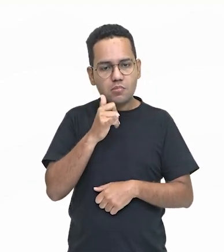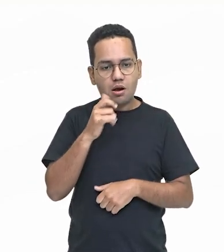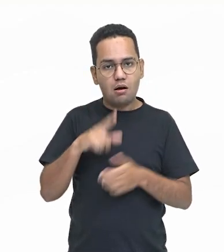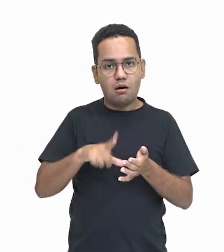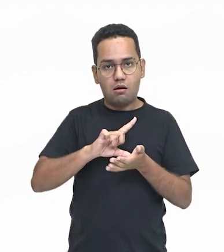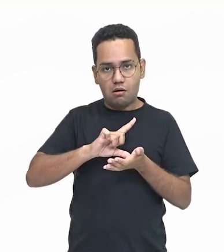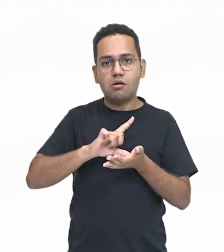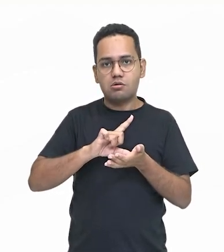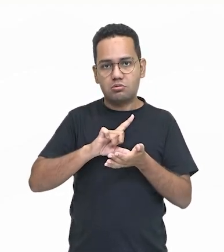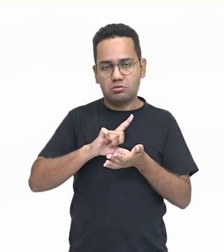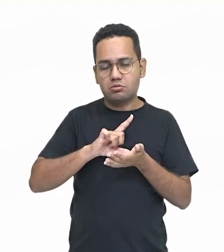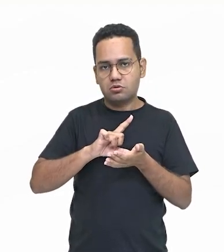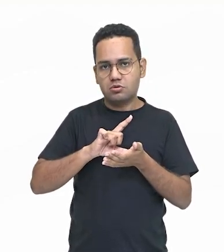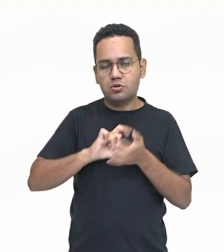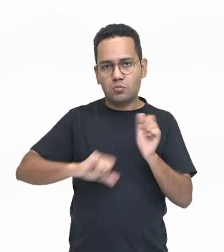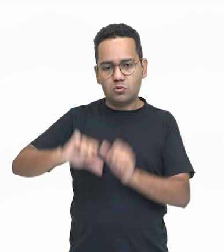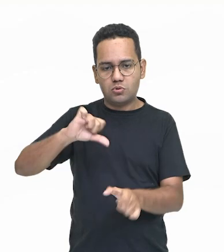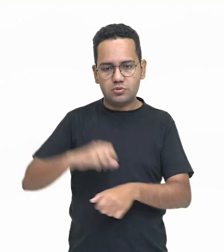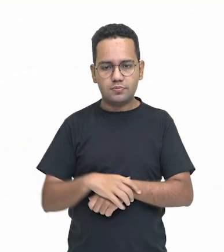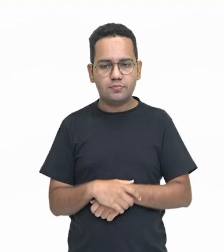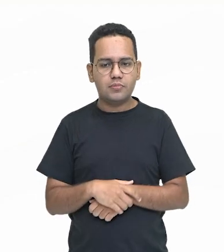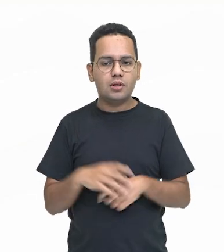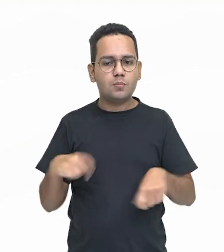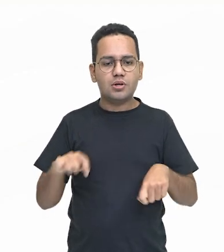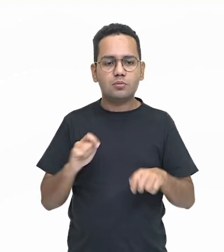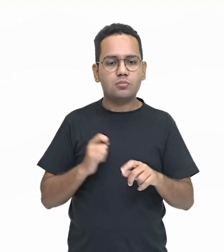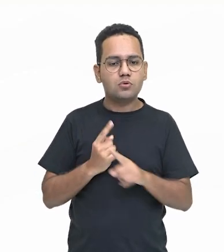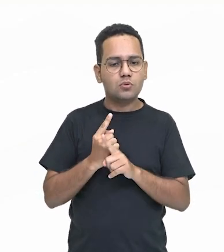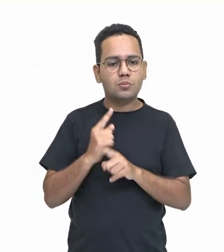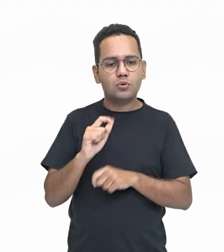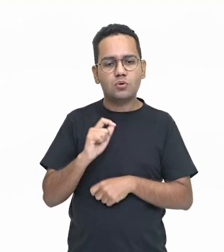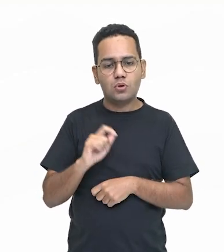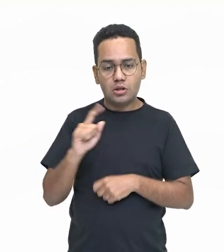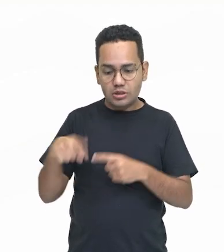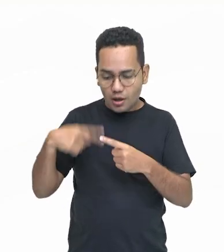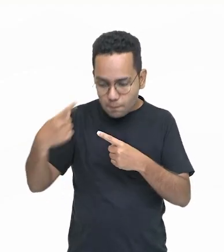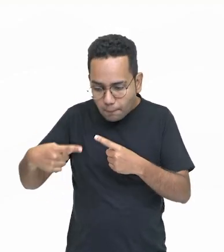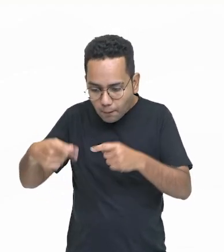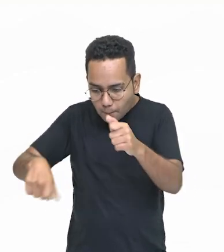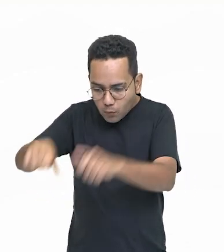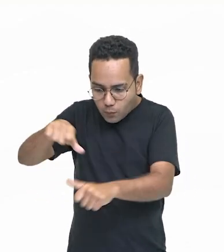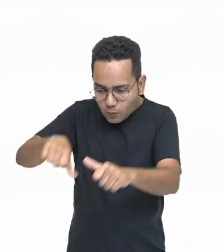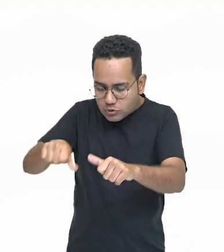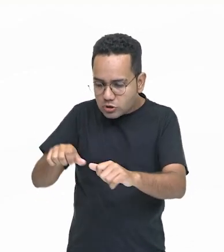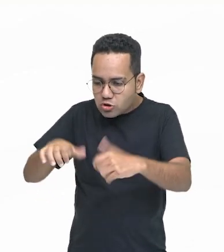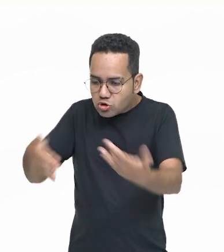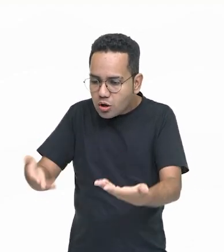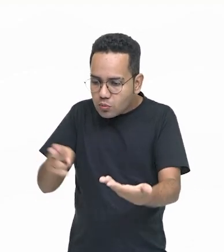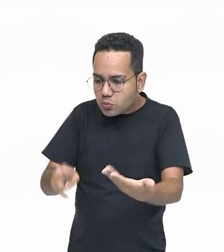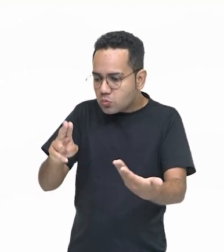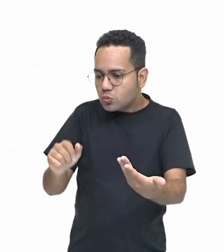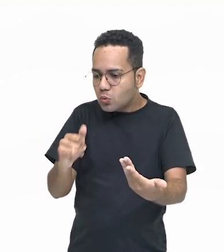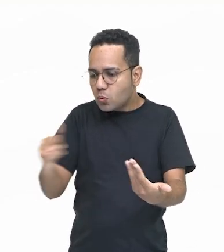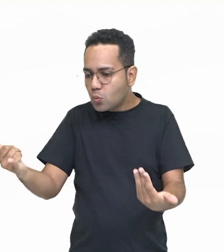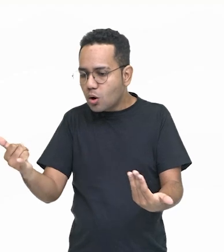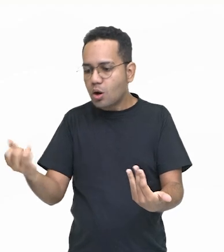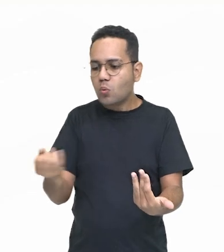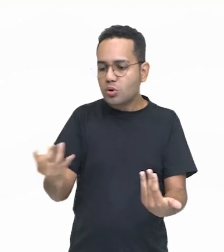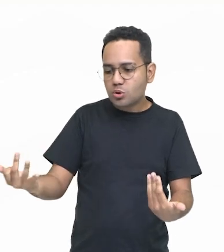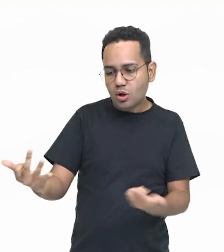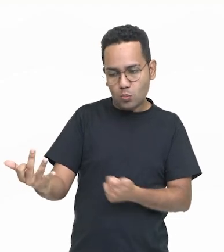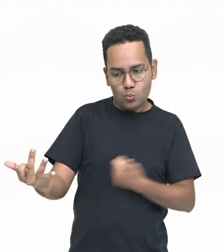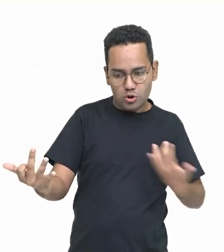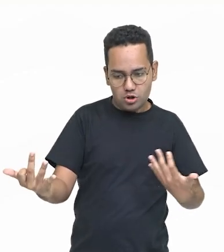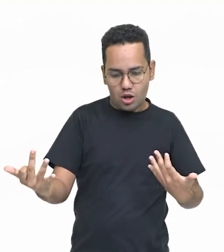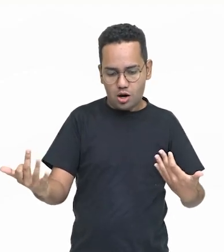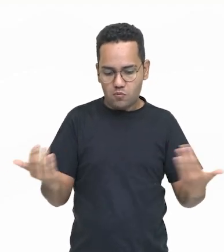troca. Depois, devemos descobrir qual foi o consumo após a troca. Sabendo disso, basta calcular a diferença entre